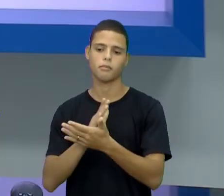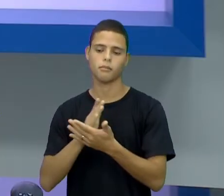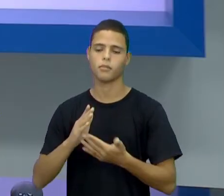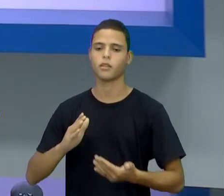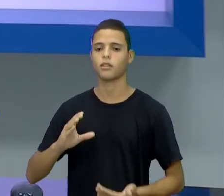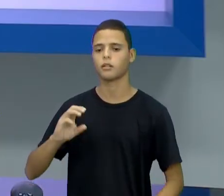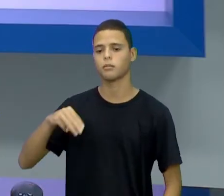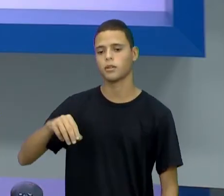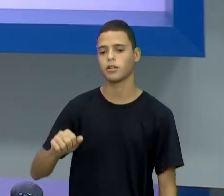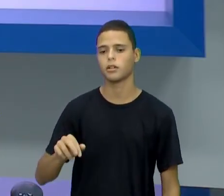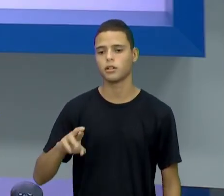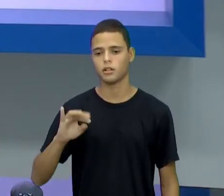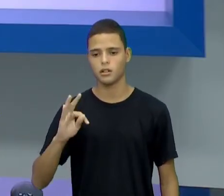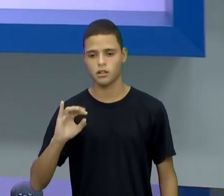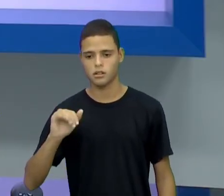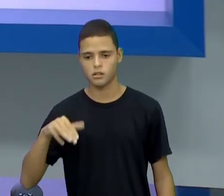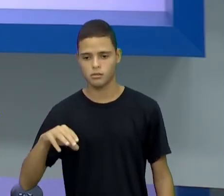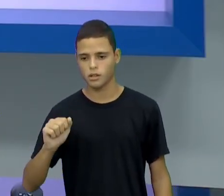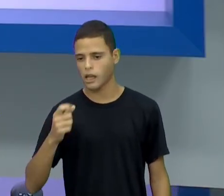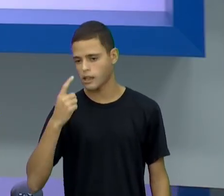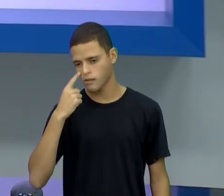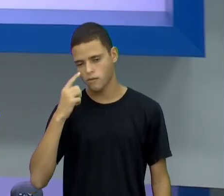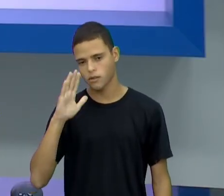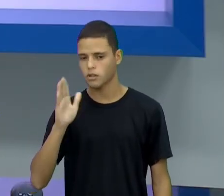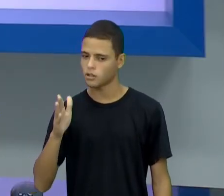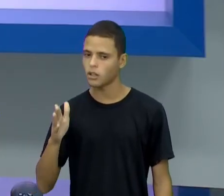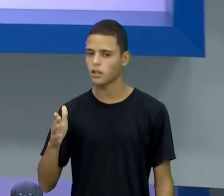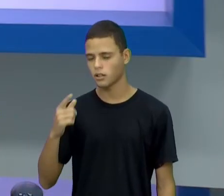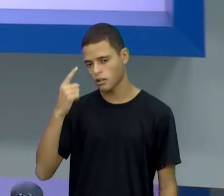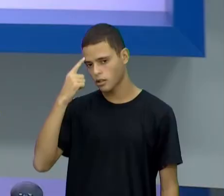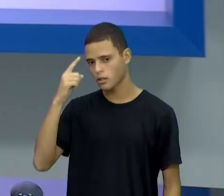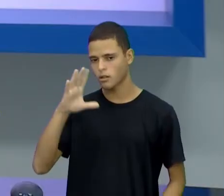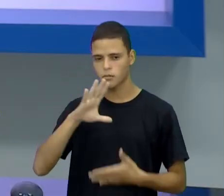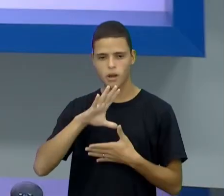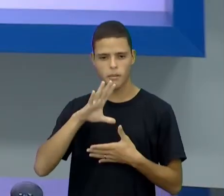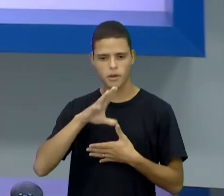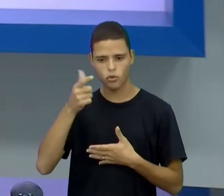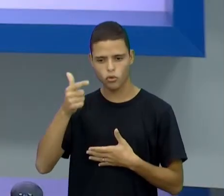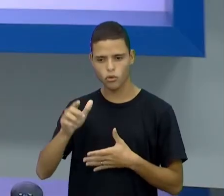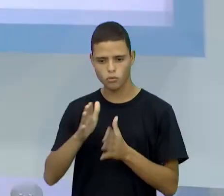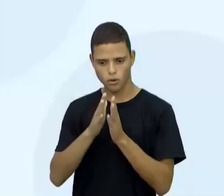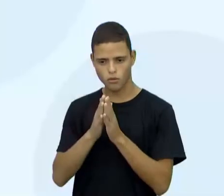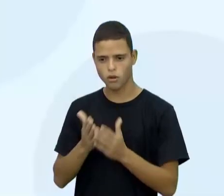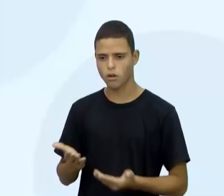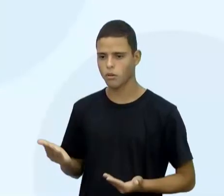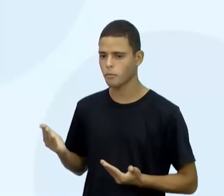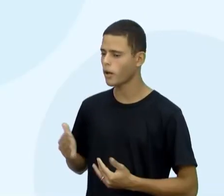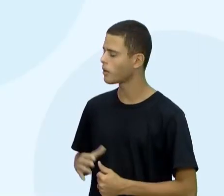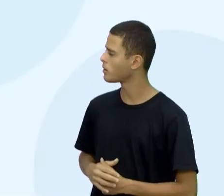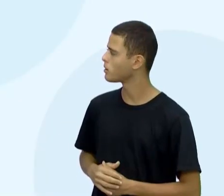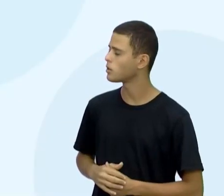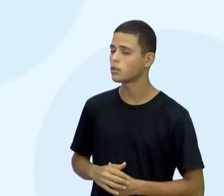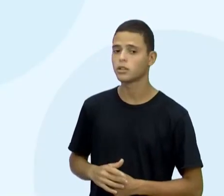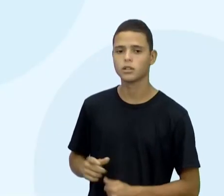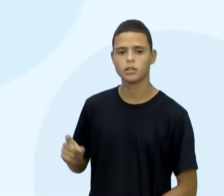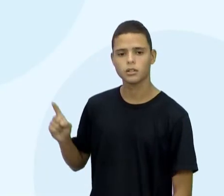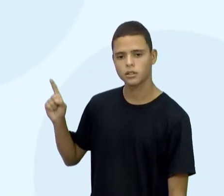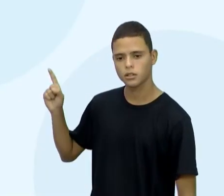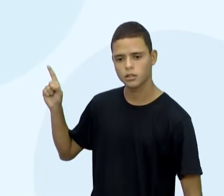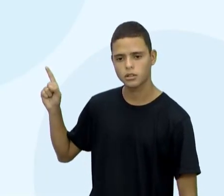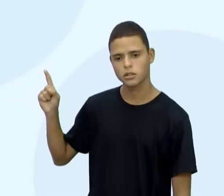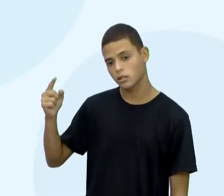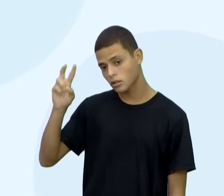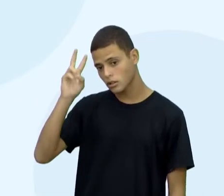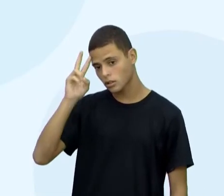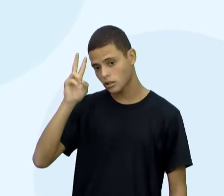viu anteriormente aí, né, no mapa, né. Coloca de novo o mapa aí, Paulito, só para ver as correntes lá, né, lembrando